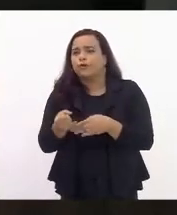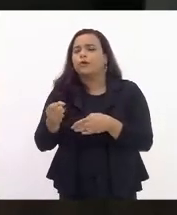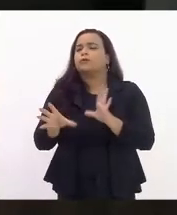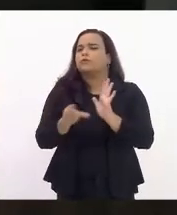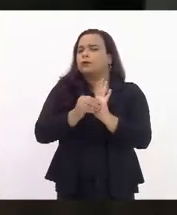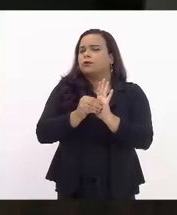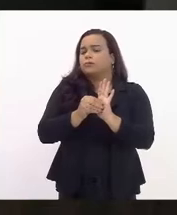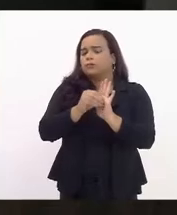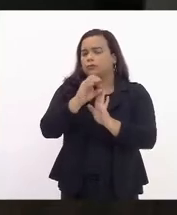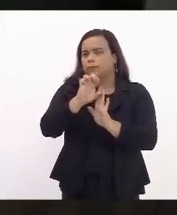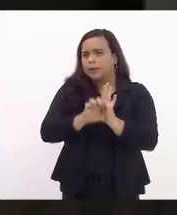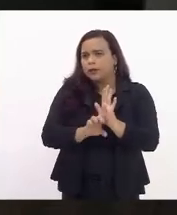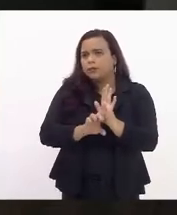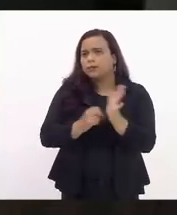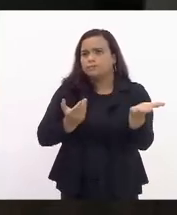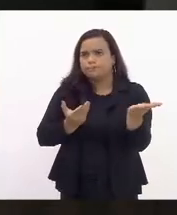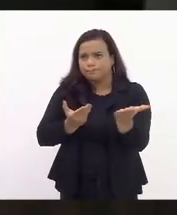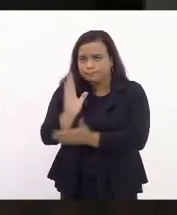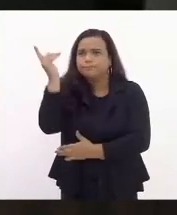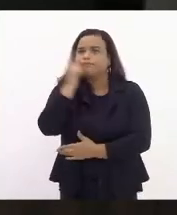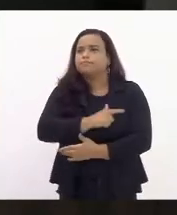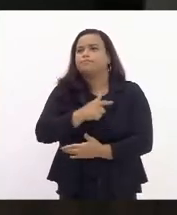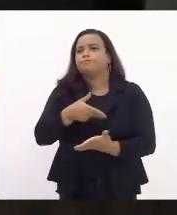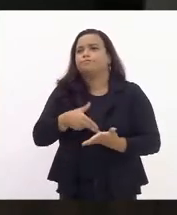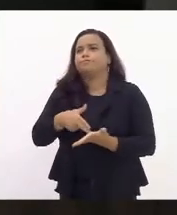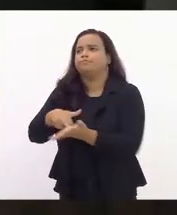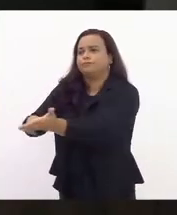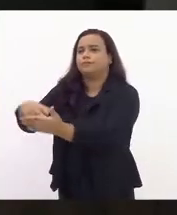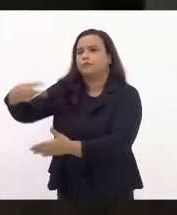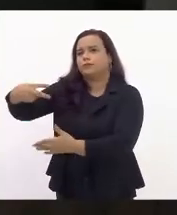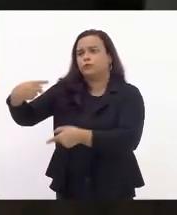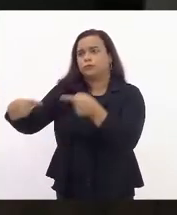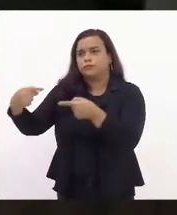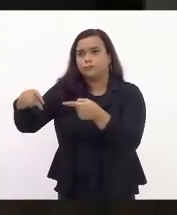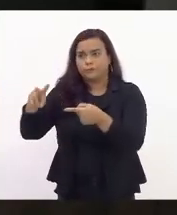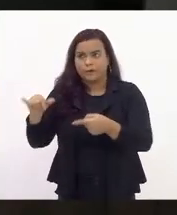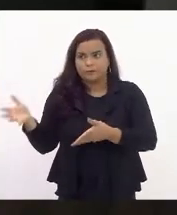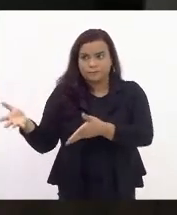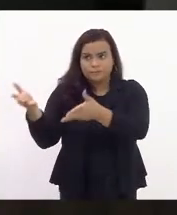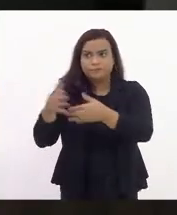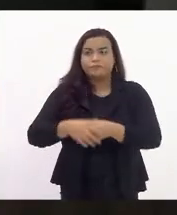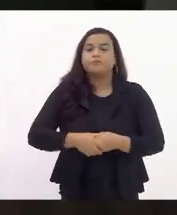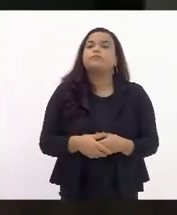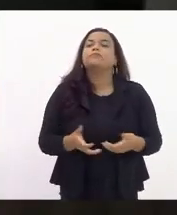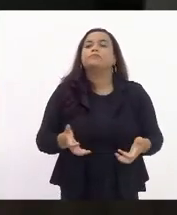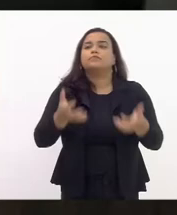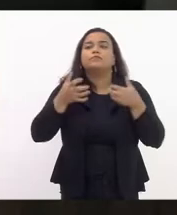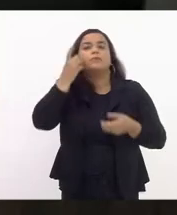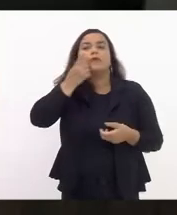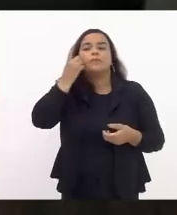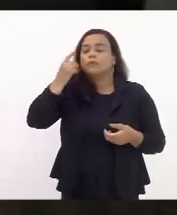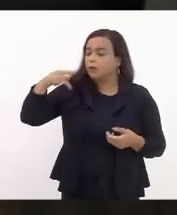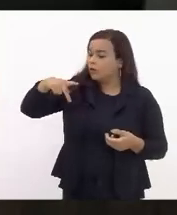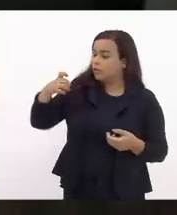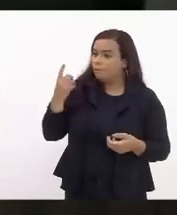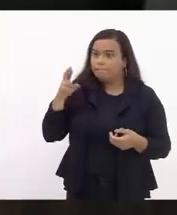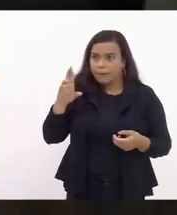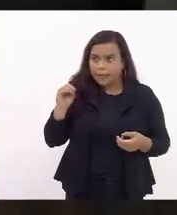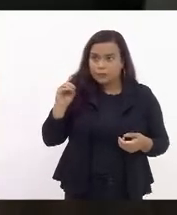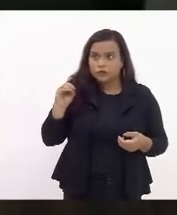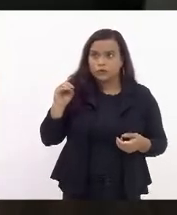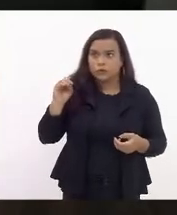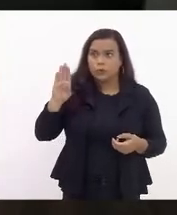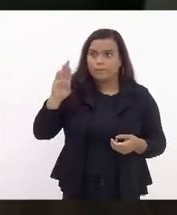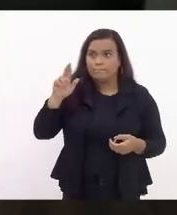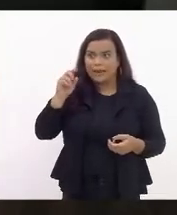aprovam, nesse como estão aprovado, vai a redação do vencido para a segunda discussão. Eu queria aqui, o deputado Pedro Brazão ofereceu